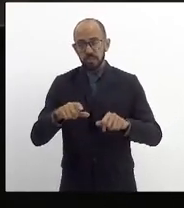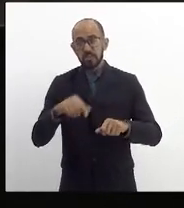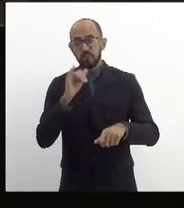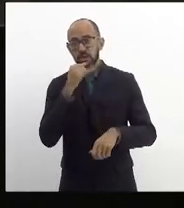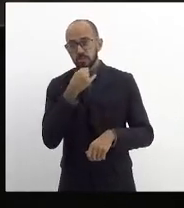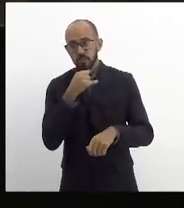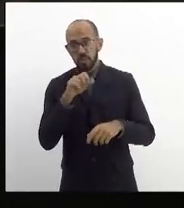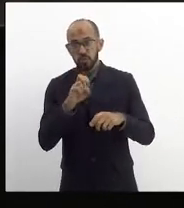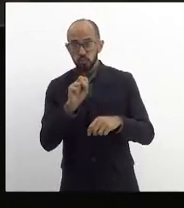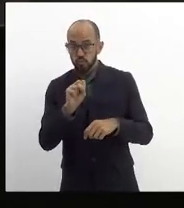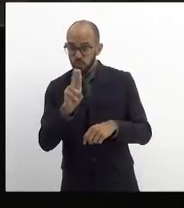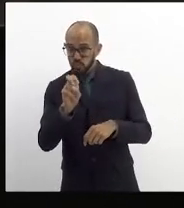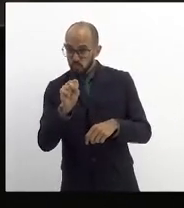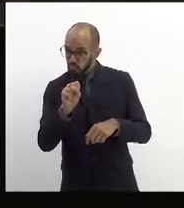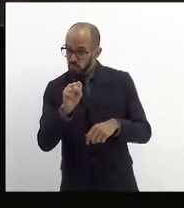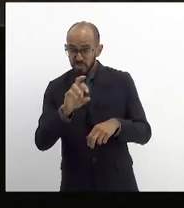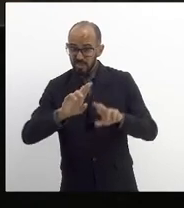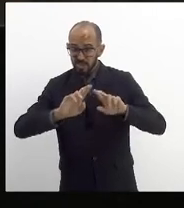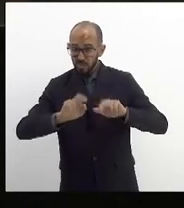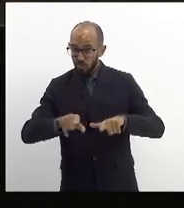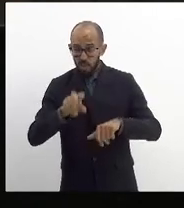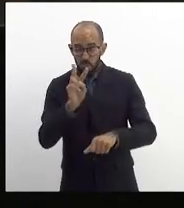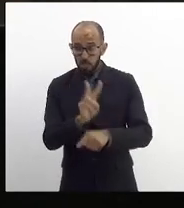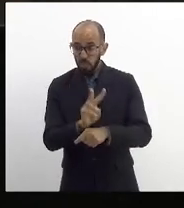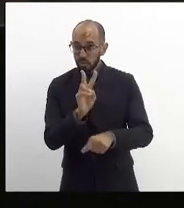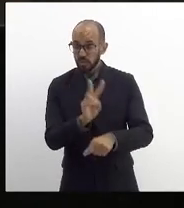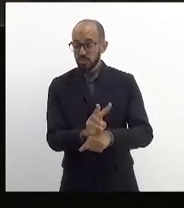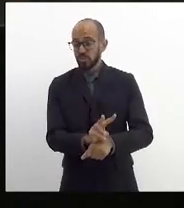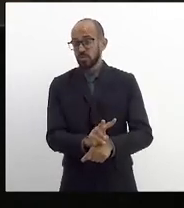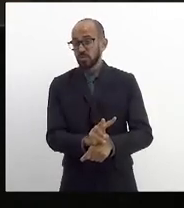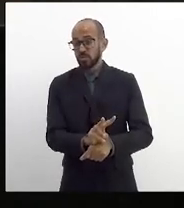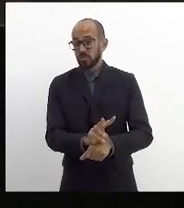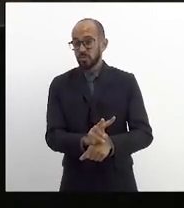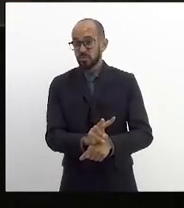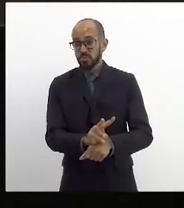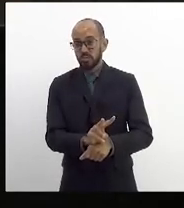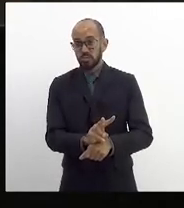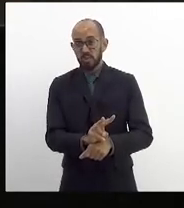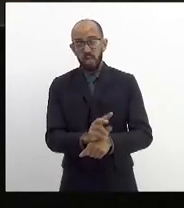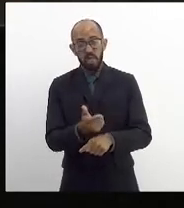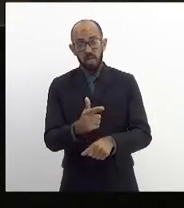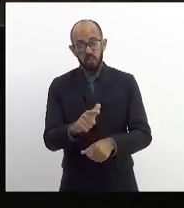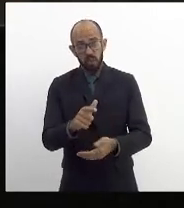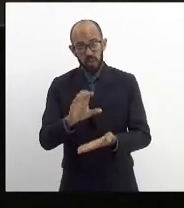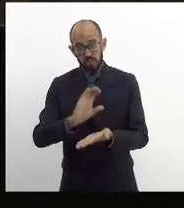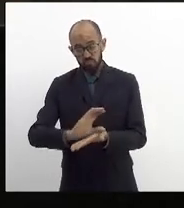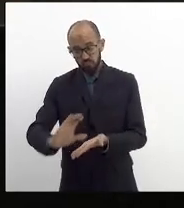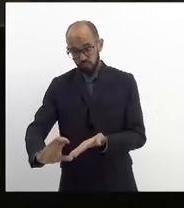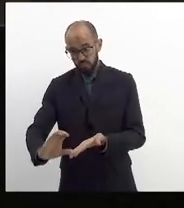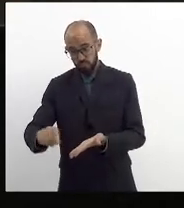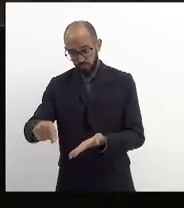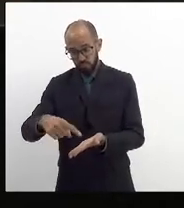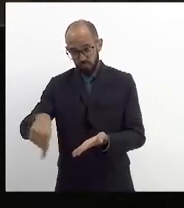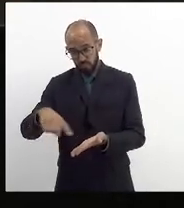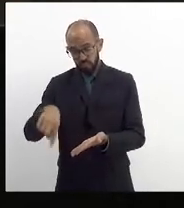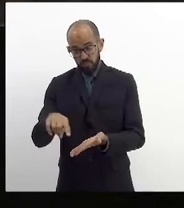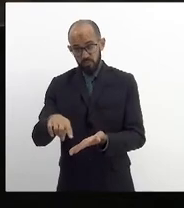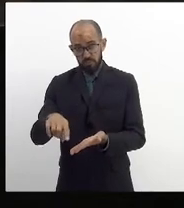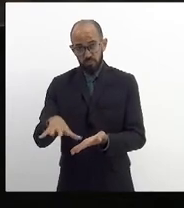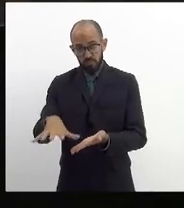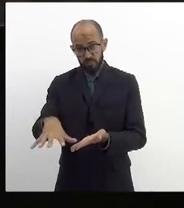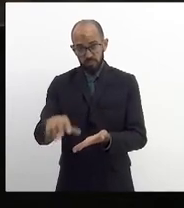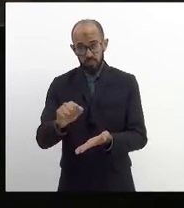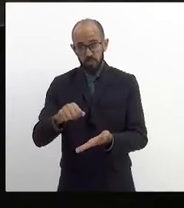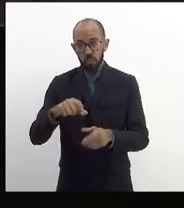sistema único de saúde não é protegido nem investido nega né na questão de